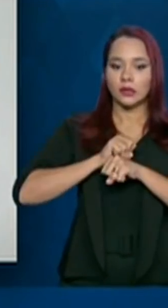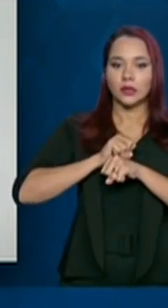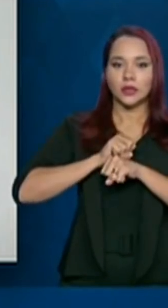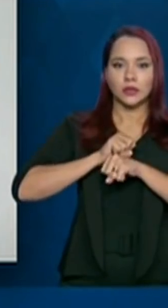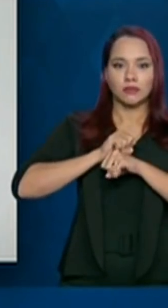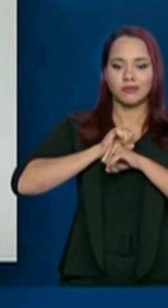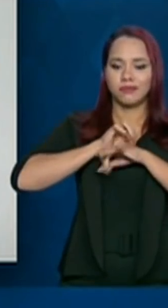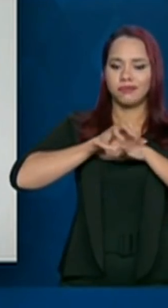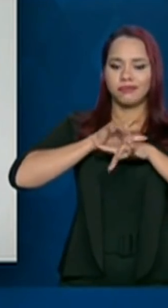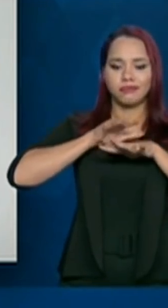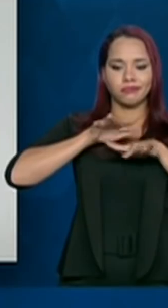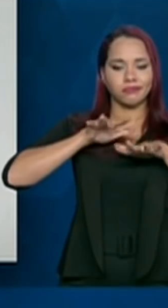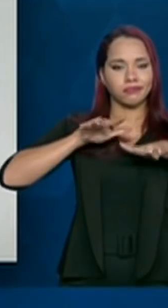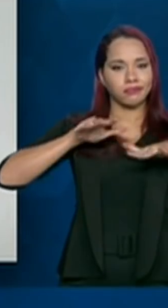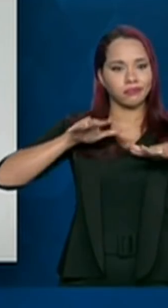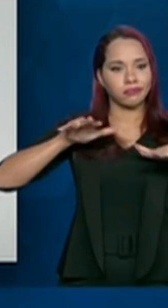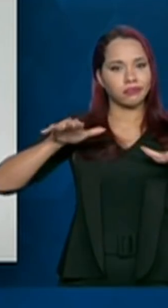desde